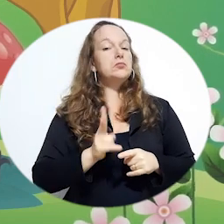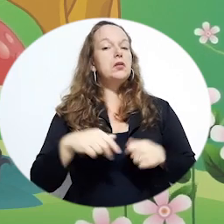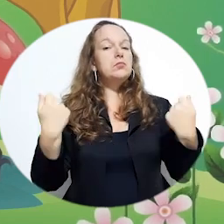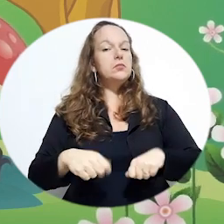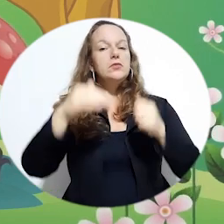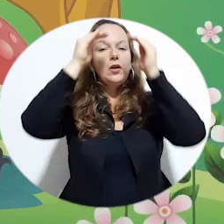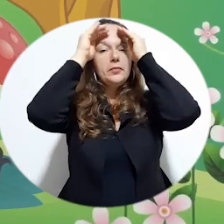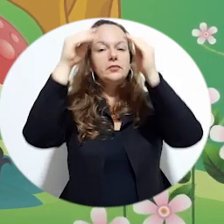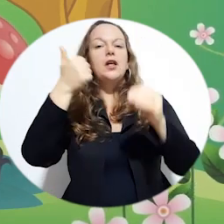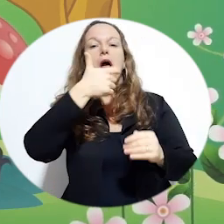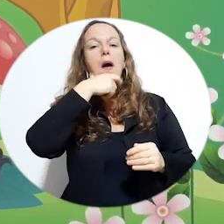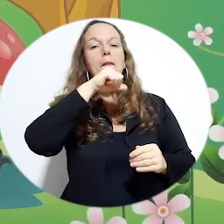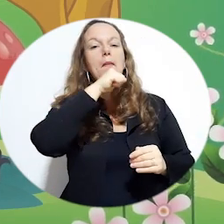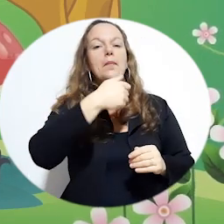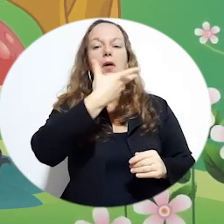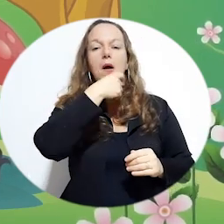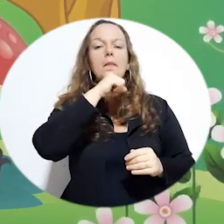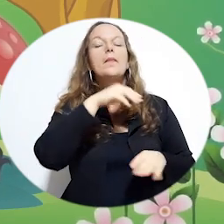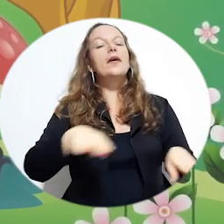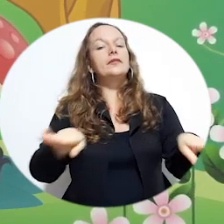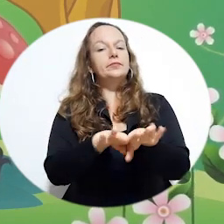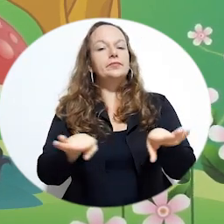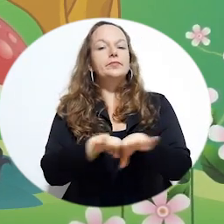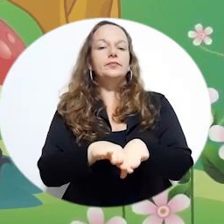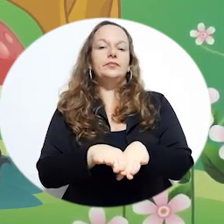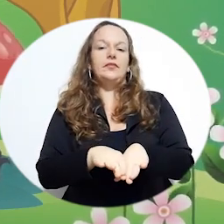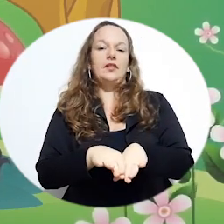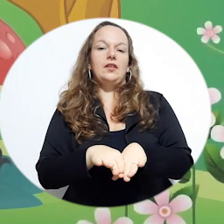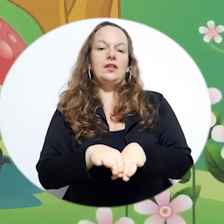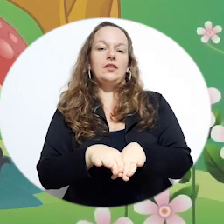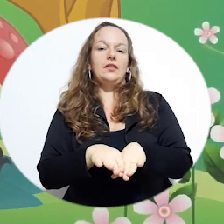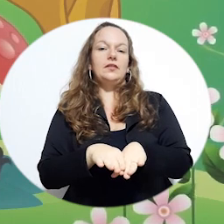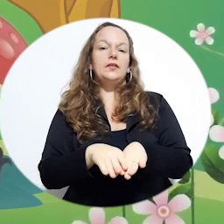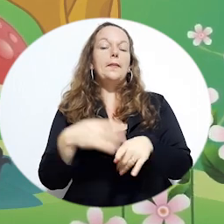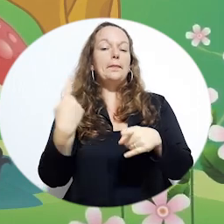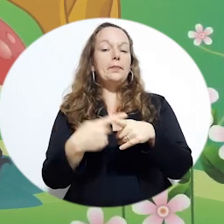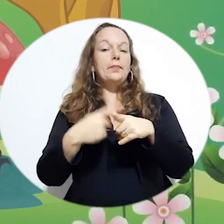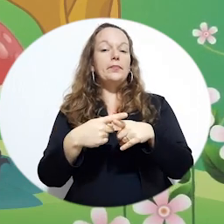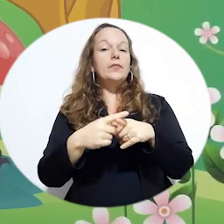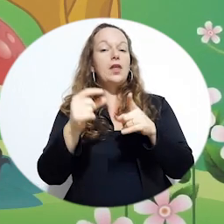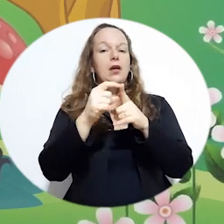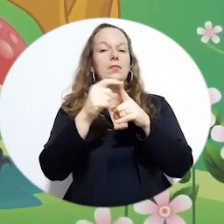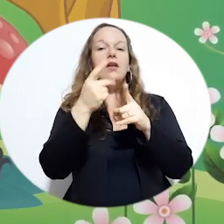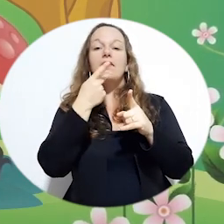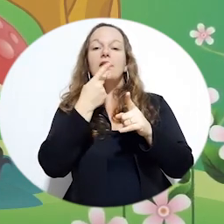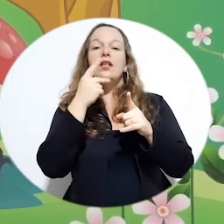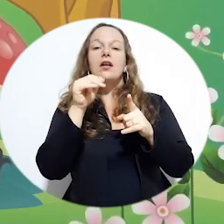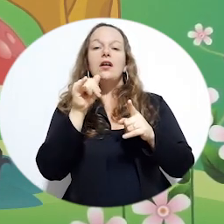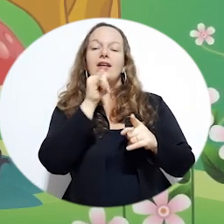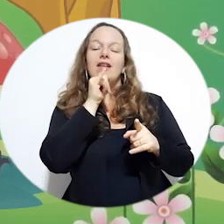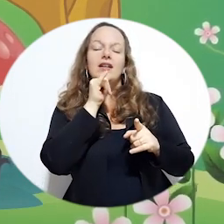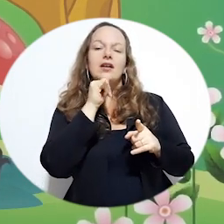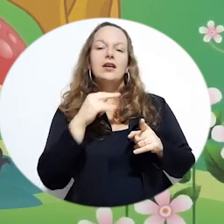nossos pais, sempre. E esse é, vou te contar um segredo, hein? Esse é o